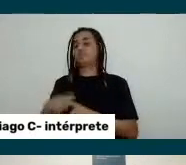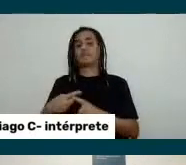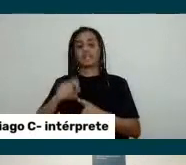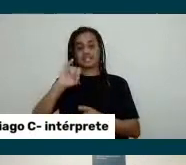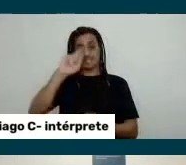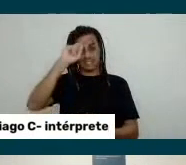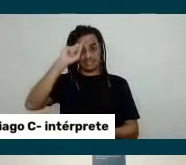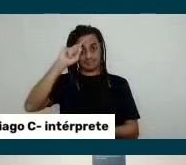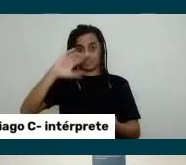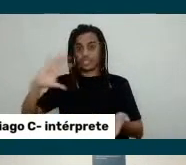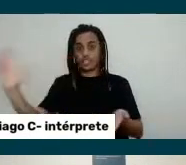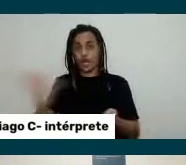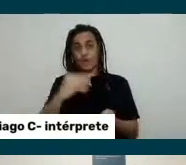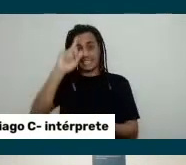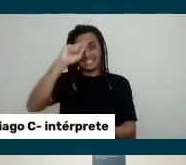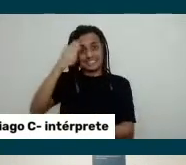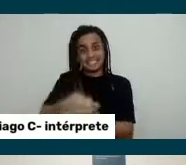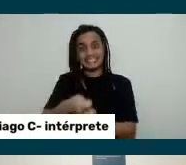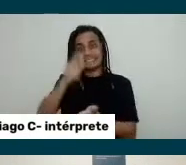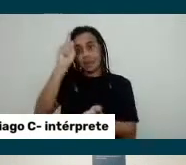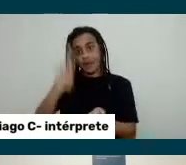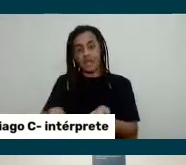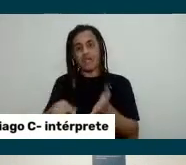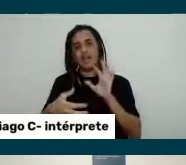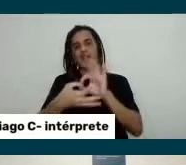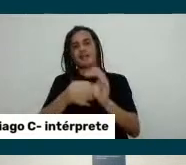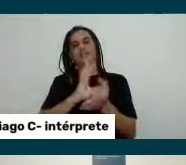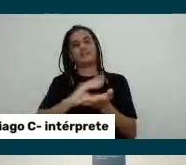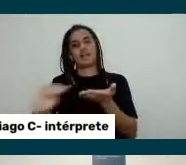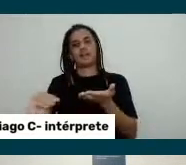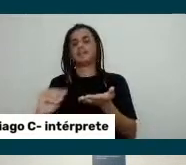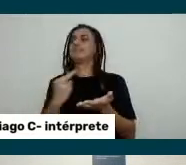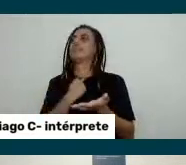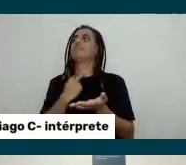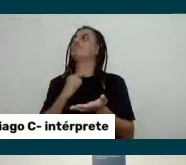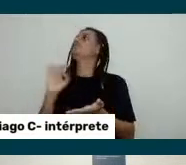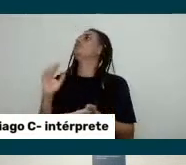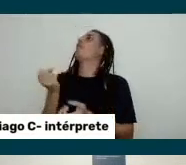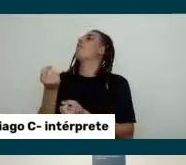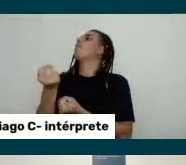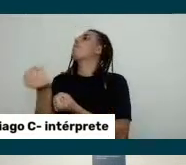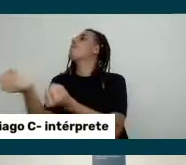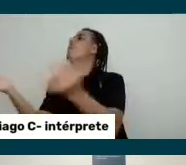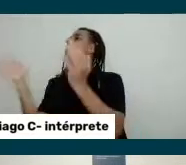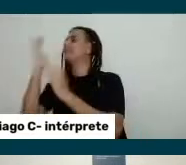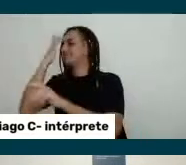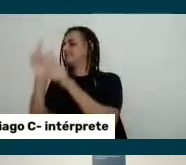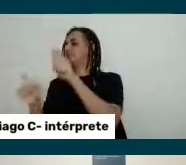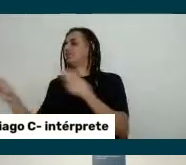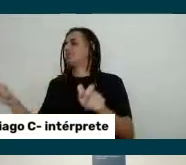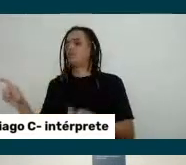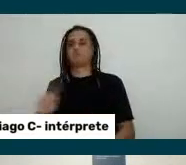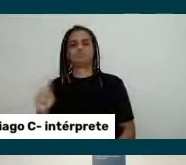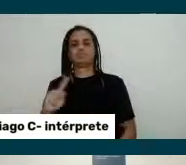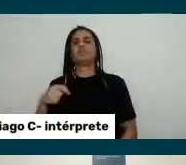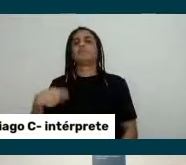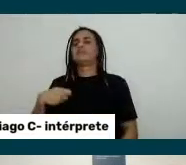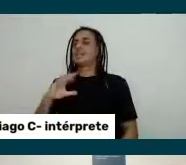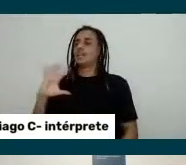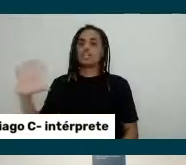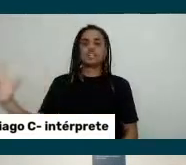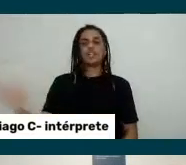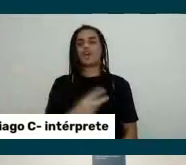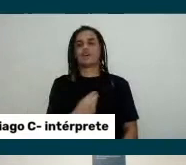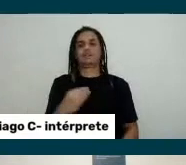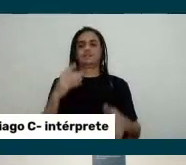não pode ser mais uma competência que fica dentro de um conjunto de iluminados na empresa. Tem que ser uma competência que está em todos os times ali dentro.